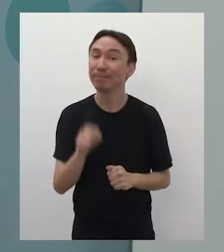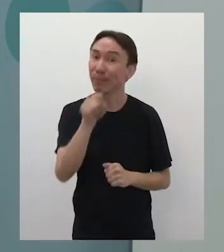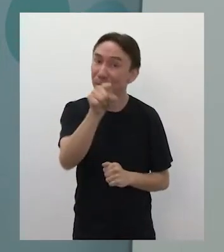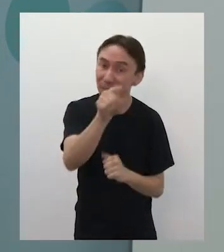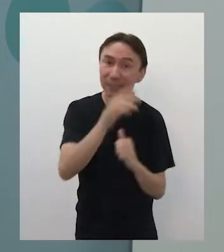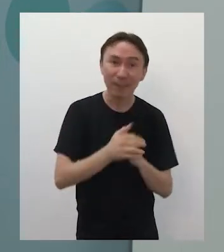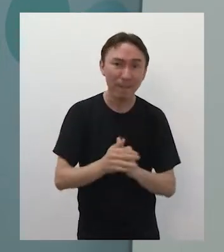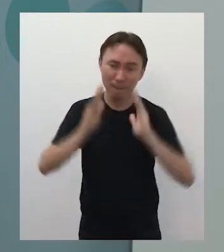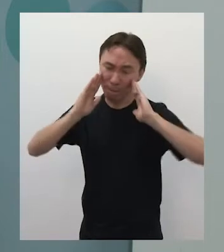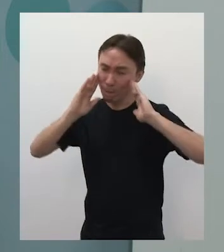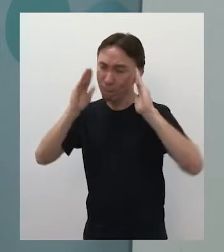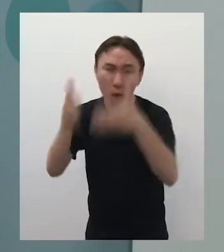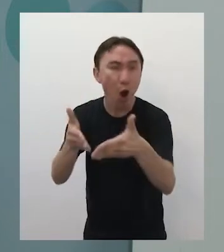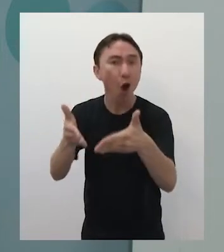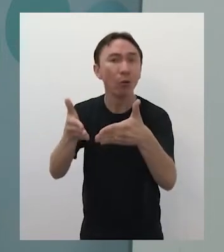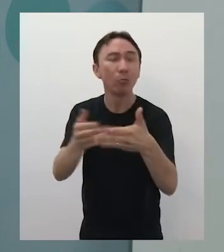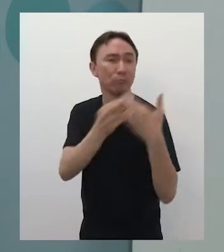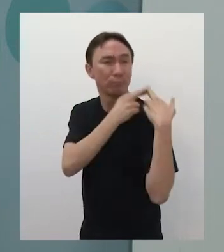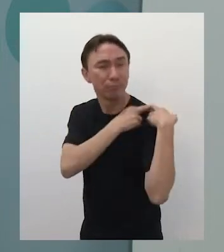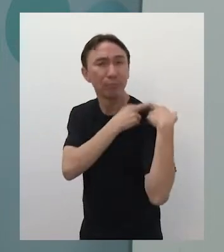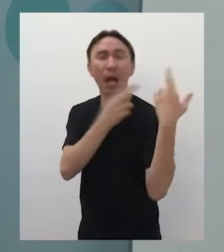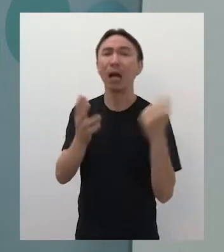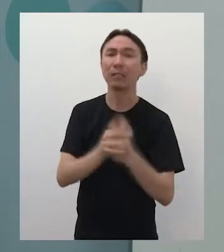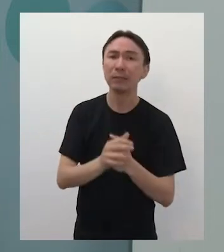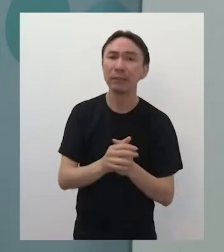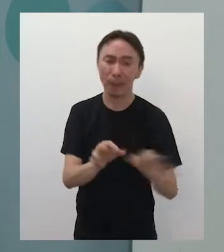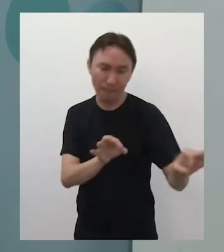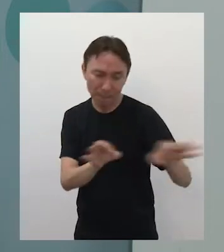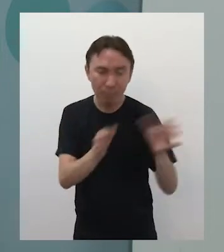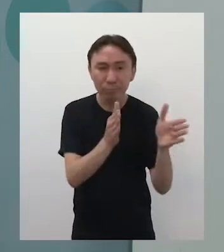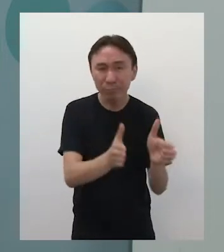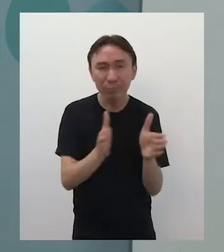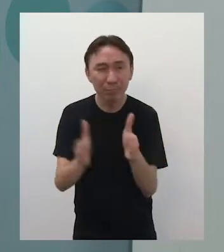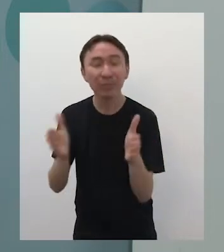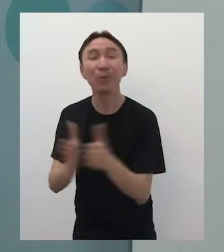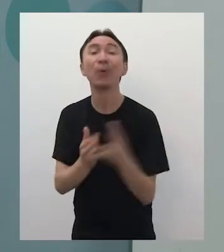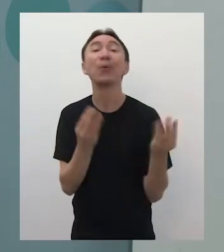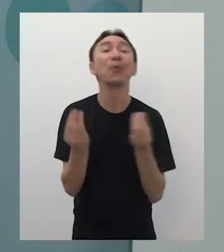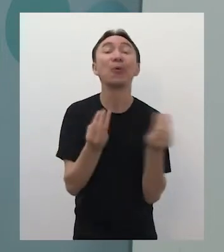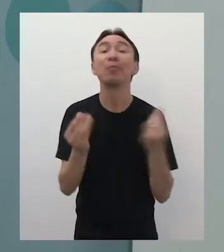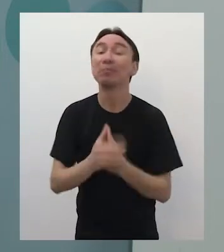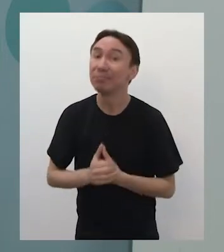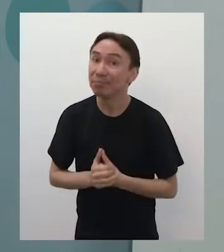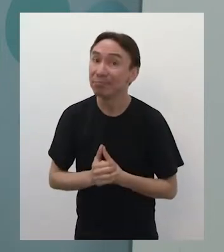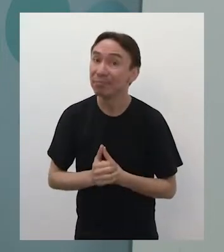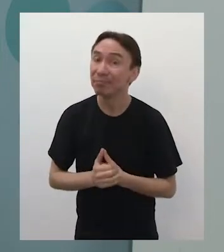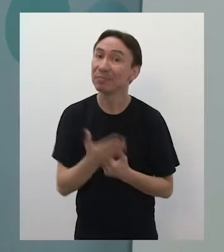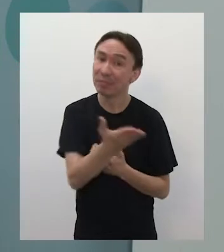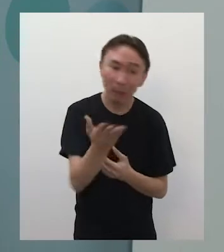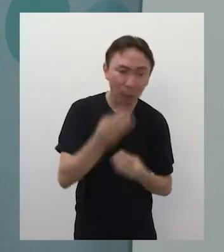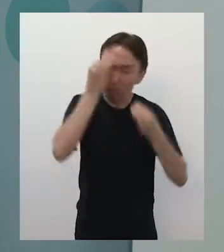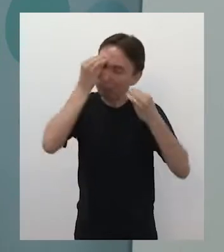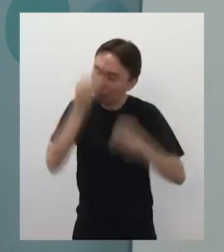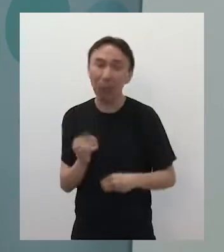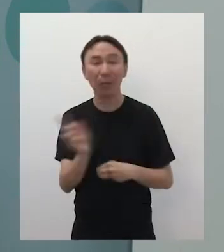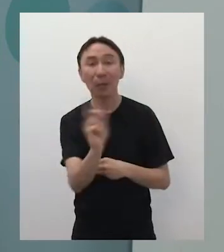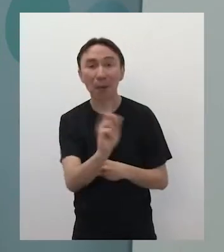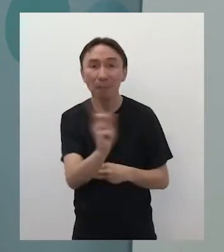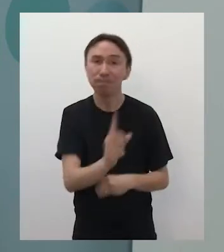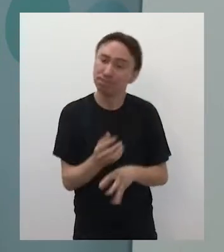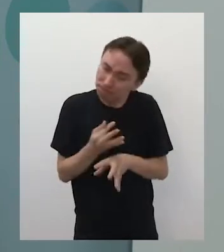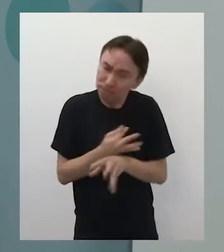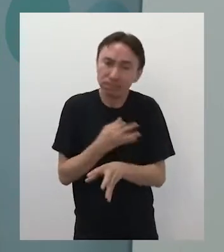imprevisto. Aquilo que não estava programado, exigindo de você muito jogo de cintura e